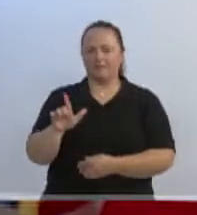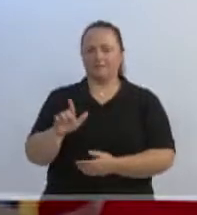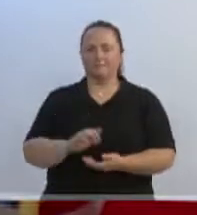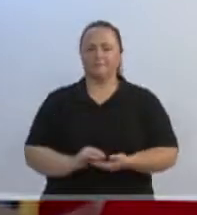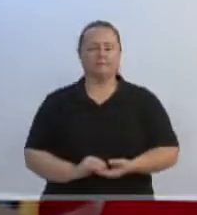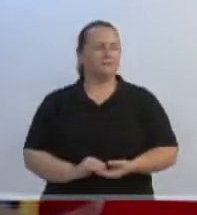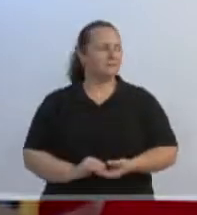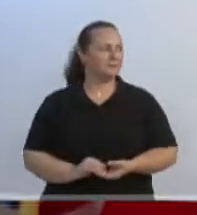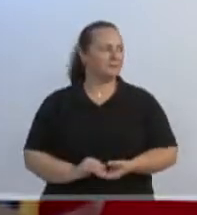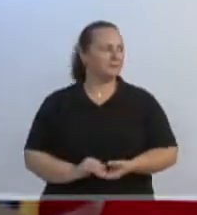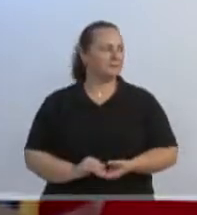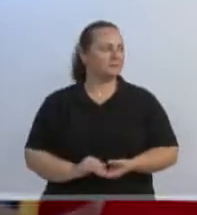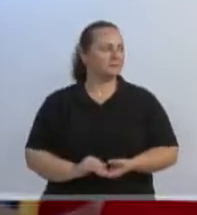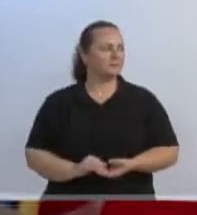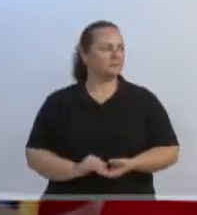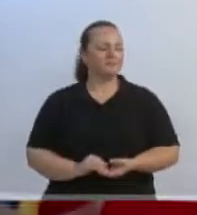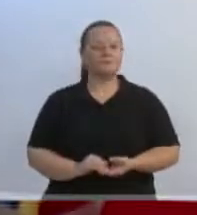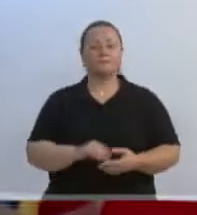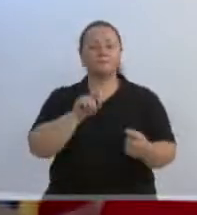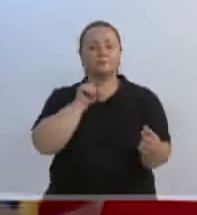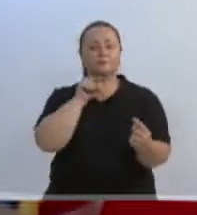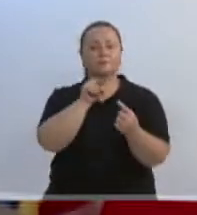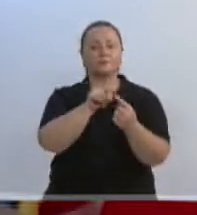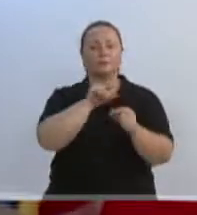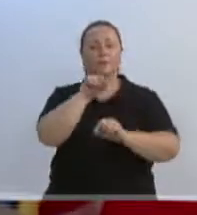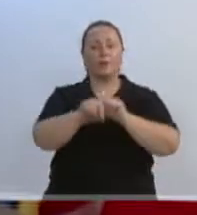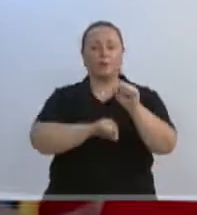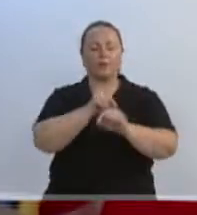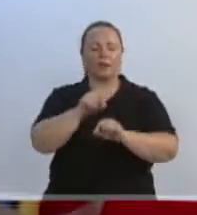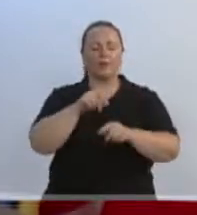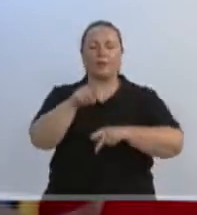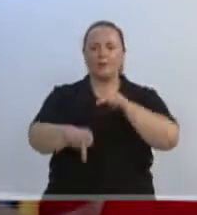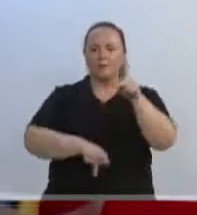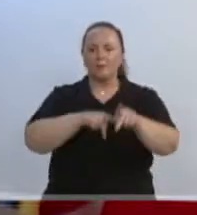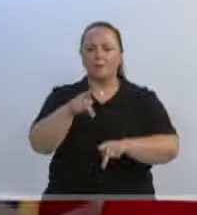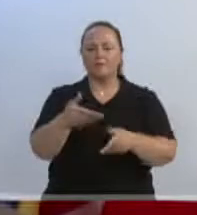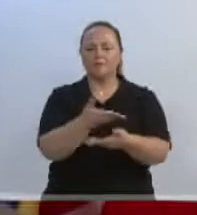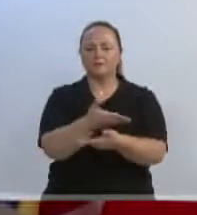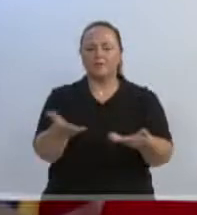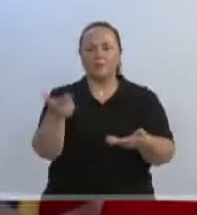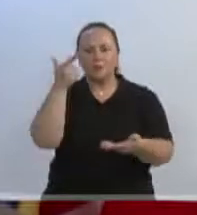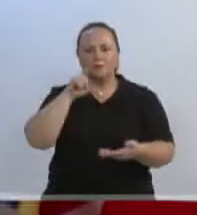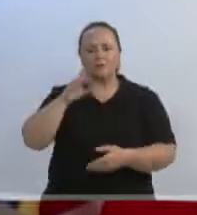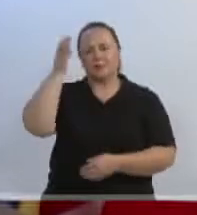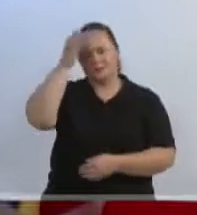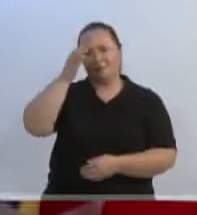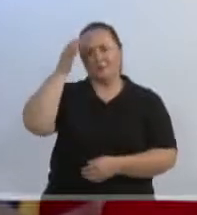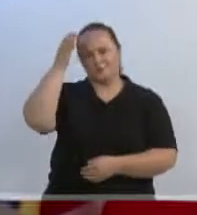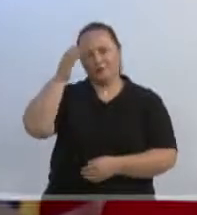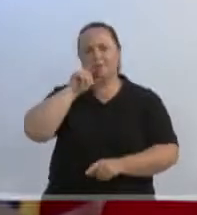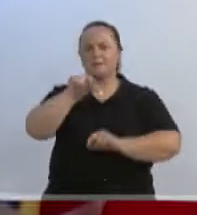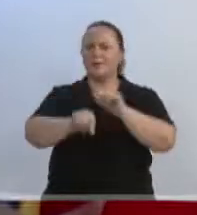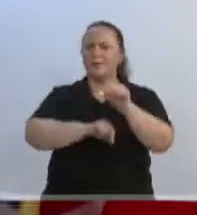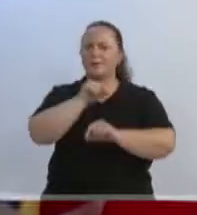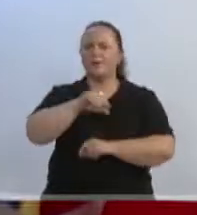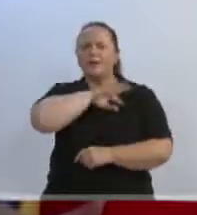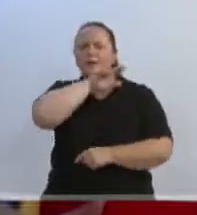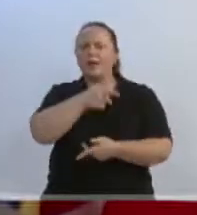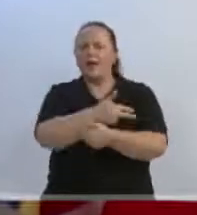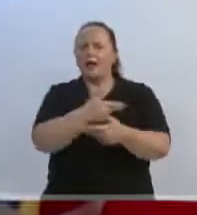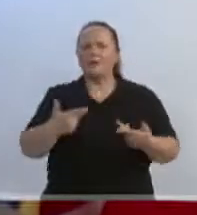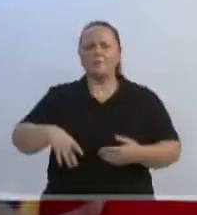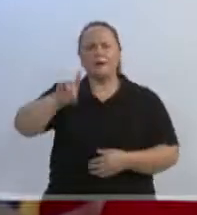tem o objetivo de conscientizar a população sobre os direitos dos animais e ampliar os parceiros na luta